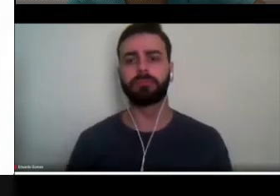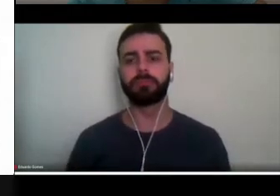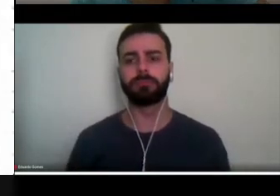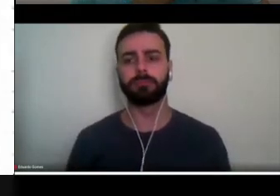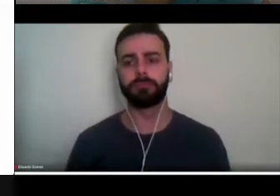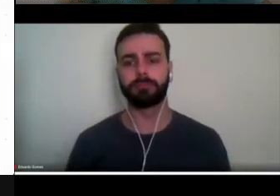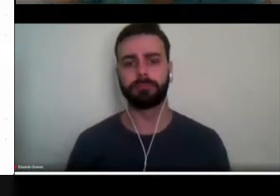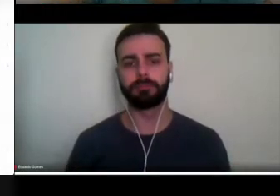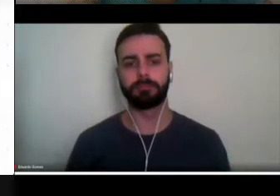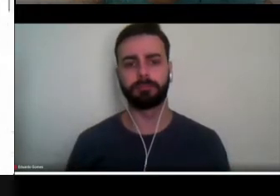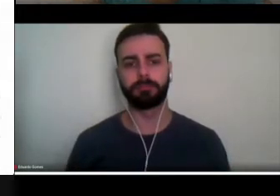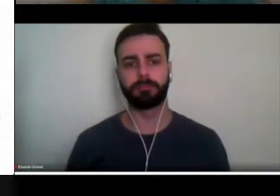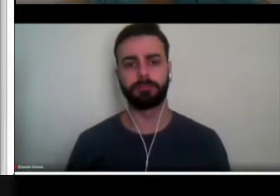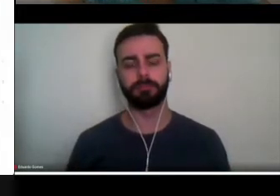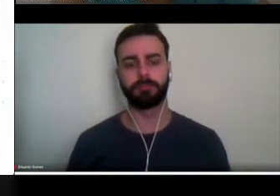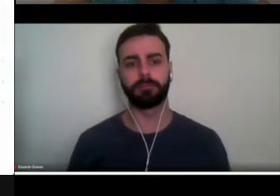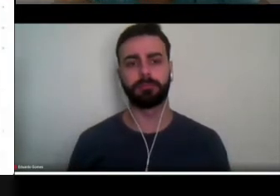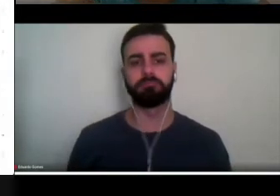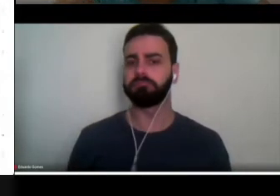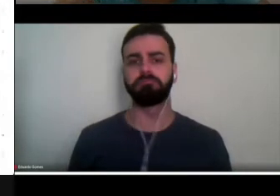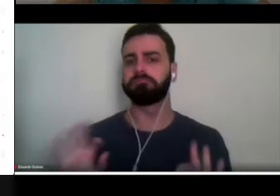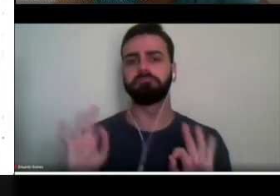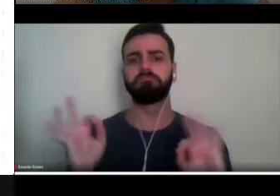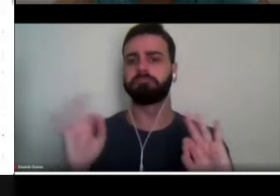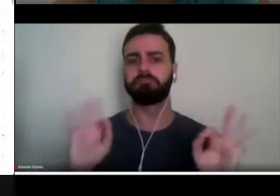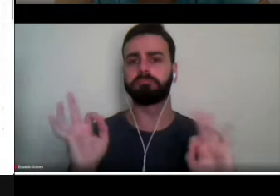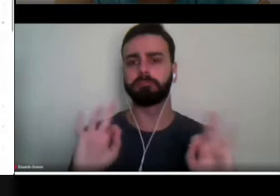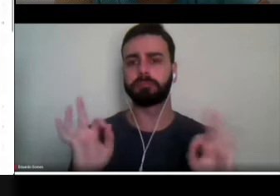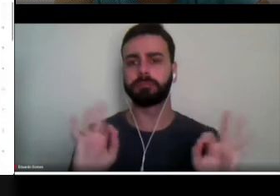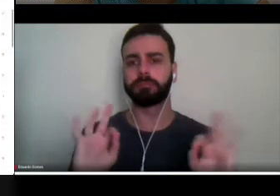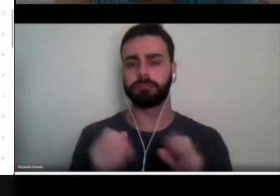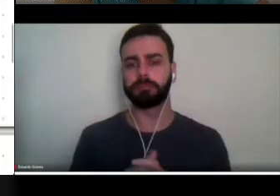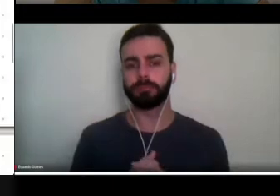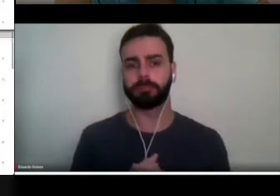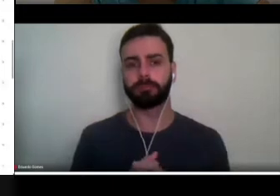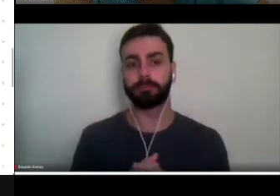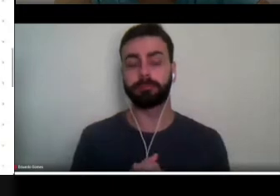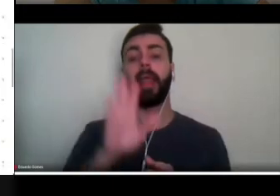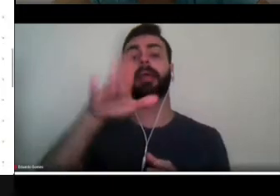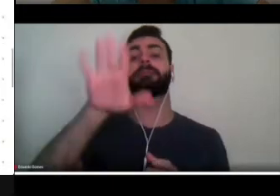Ah, não, tá faltando sim. Tá faltando.